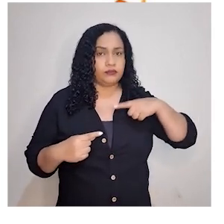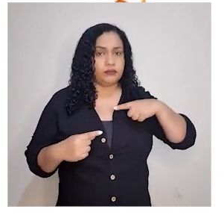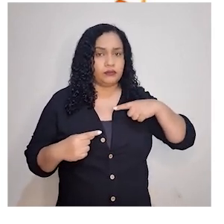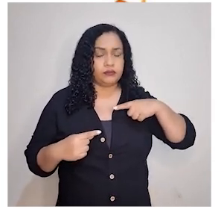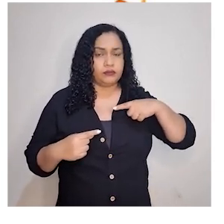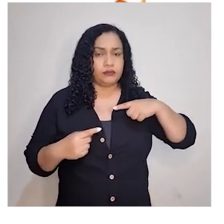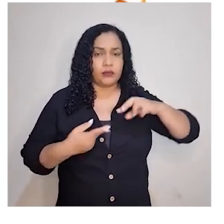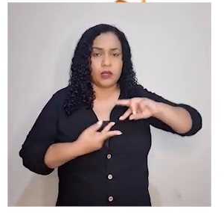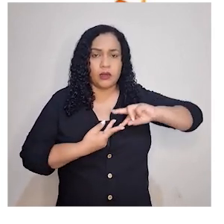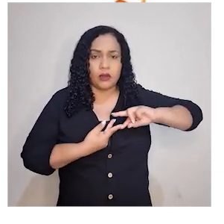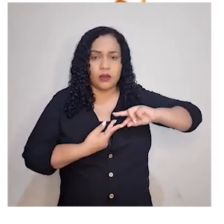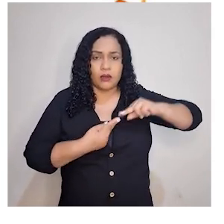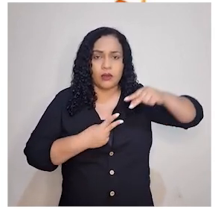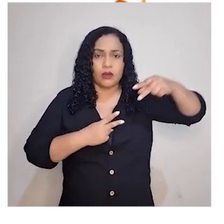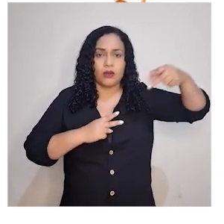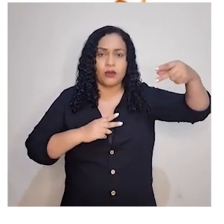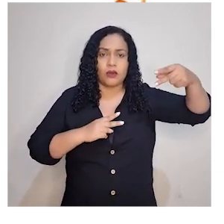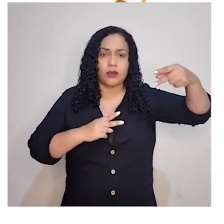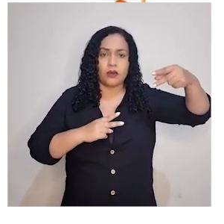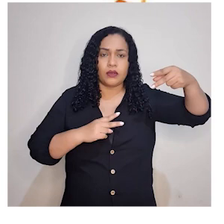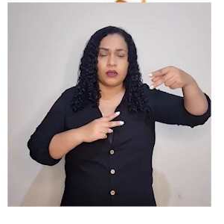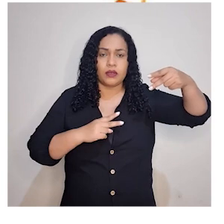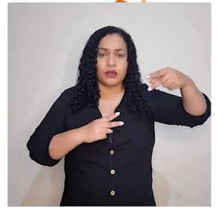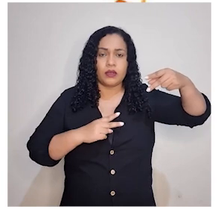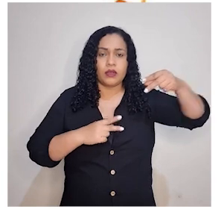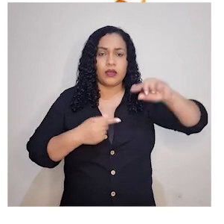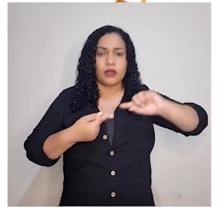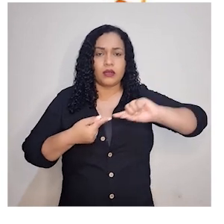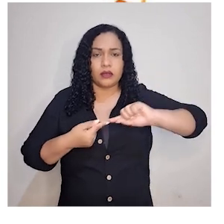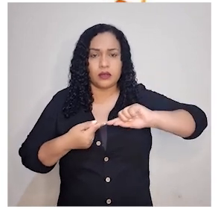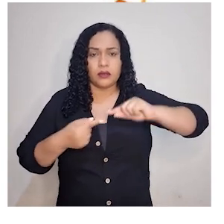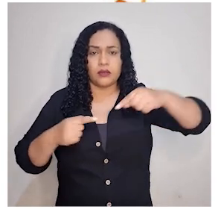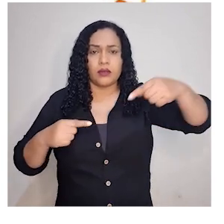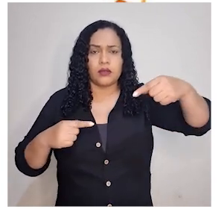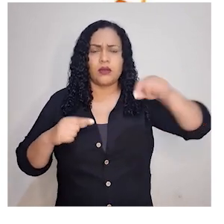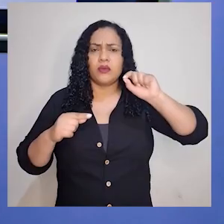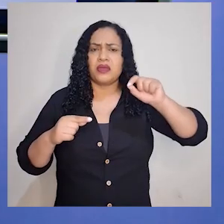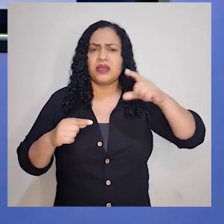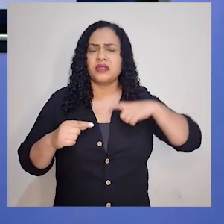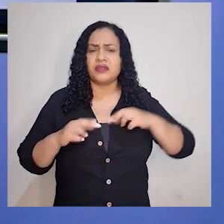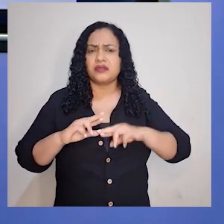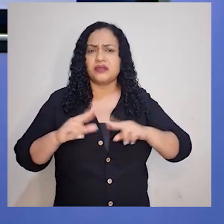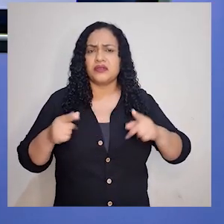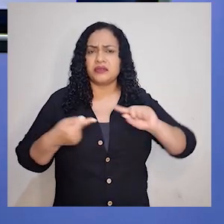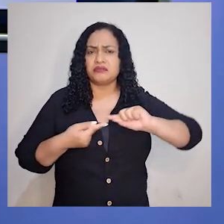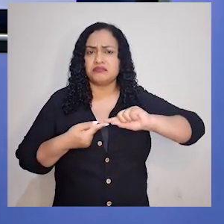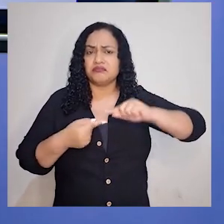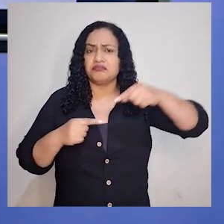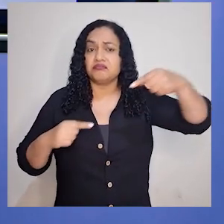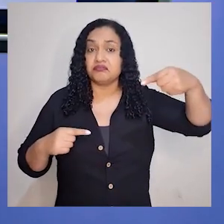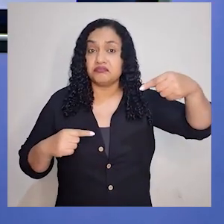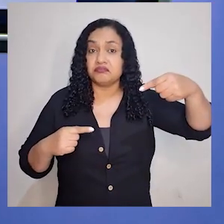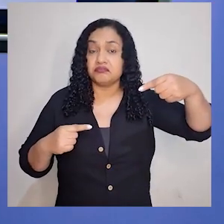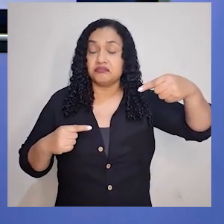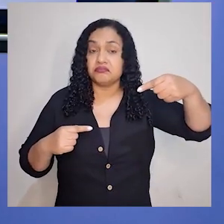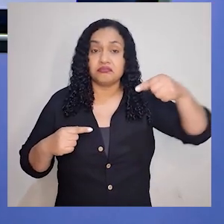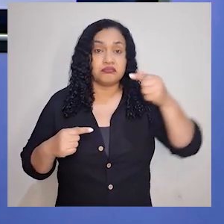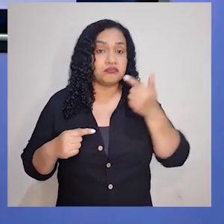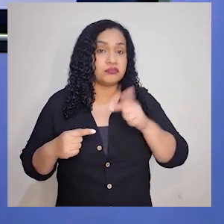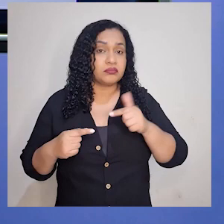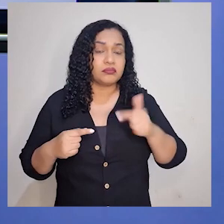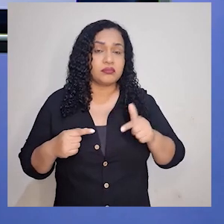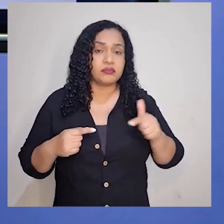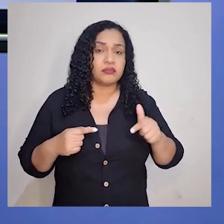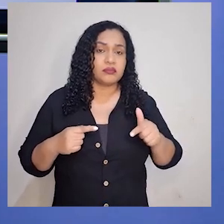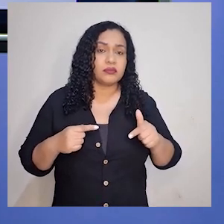produzido. Então, a fita de DNA serve como um molde para a produção do RNA. O que nós temos de diferente no RNA?